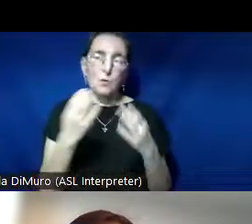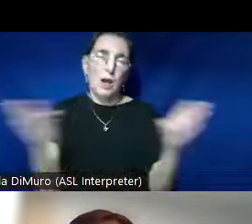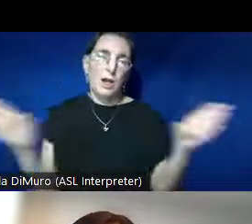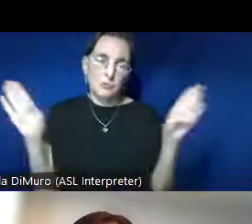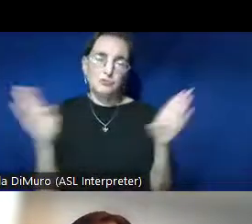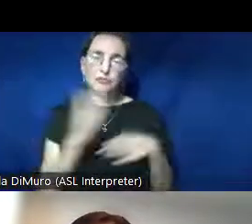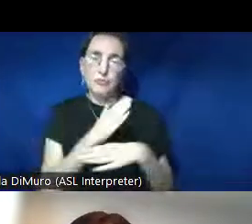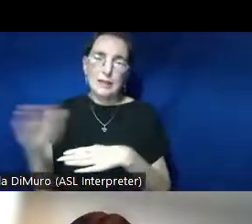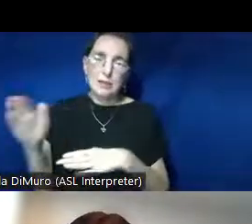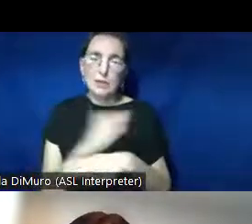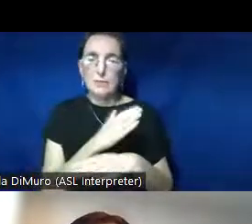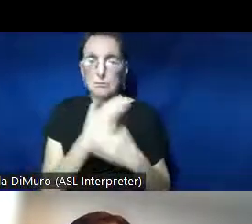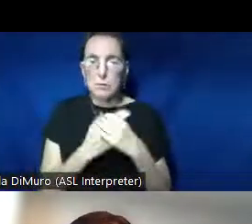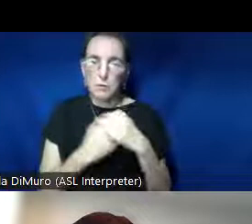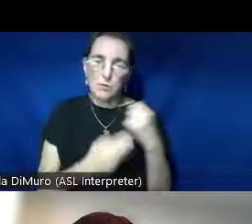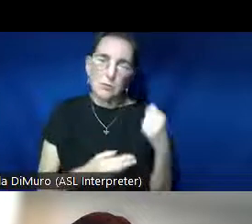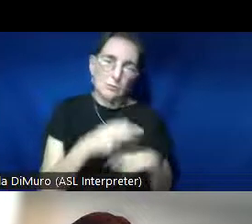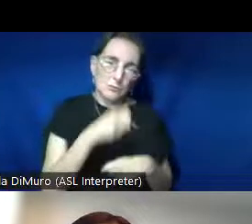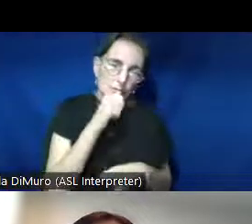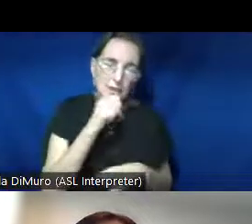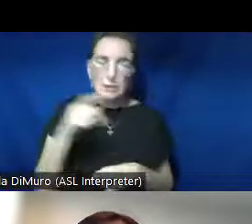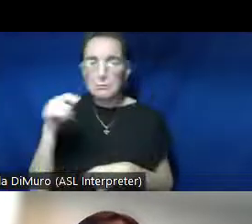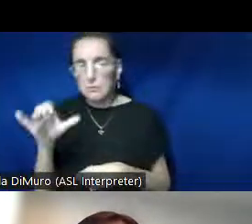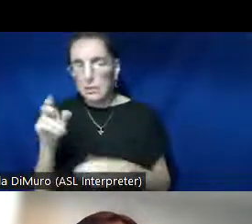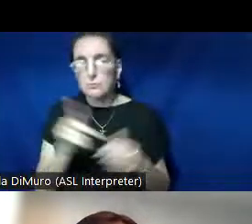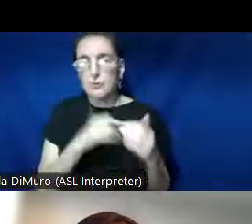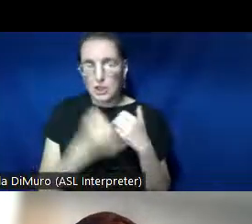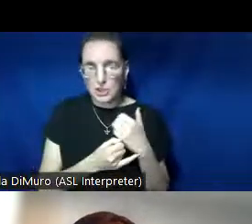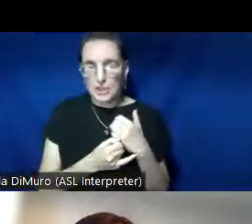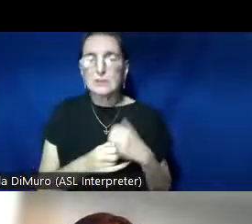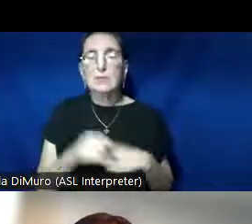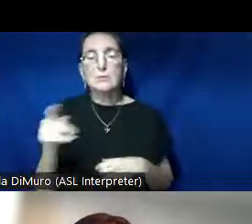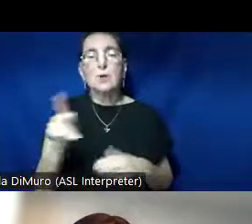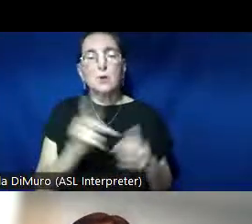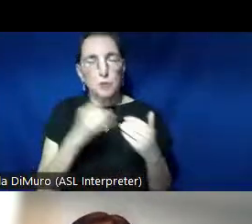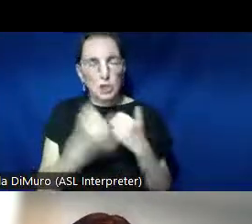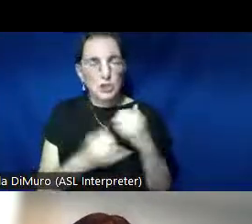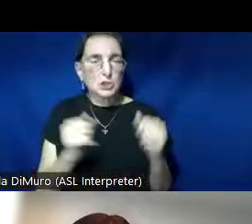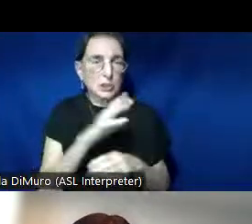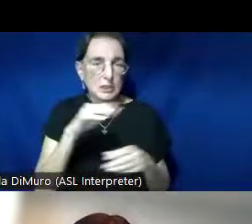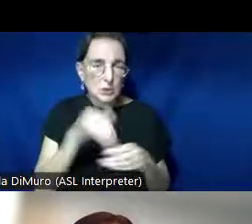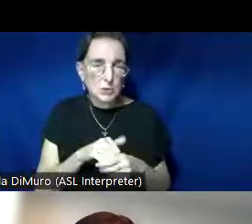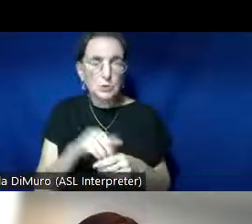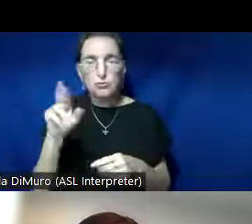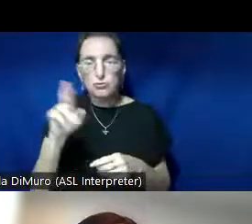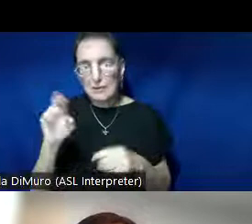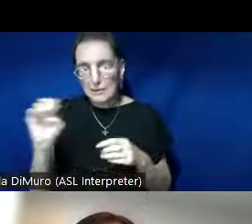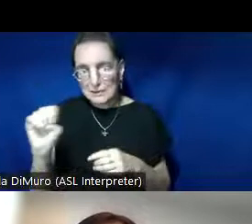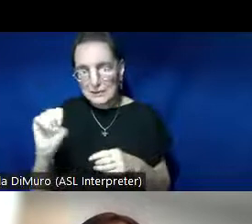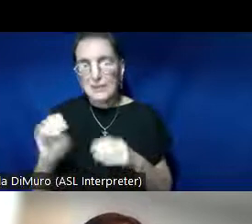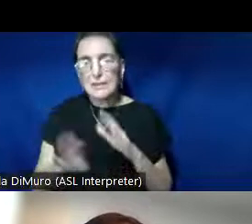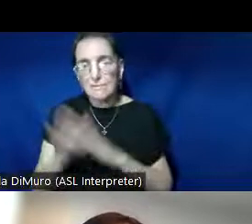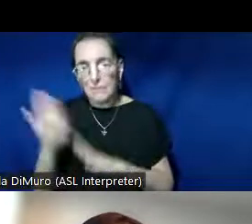ambiental de um grande gama de projetos público e privado. Então, os projetos podem